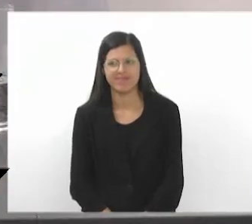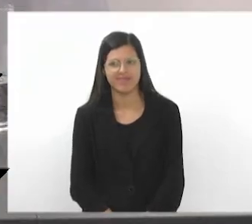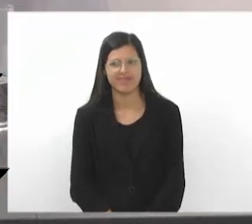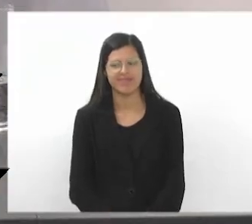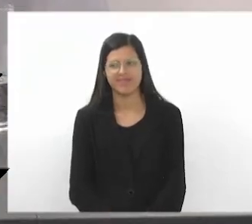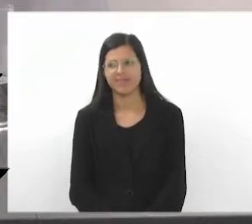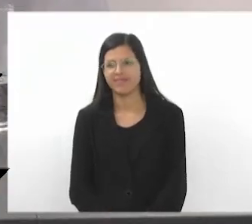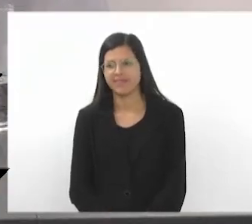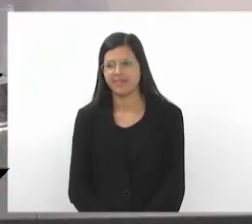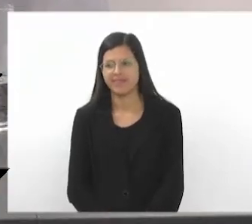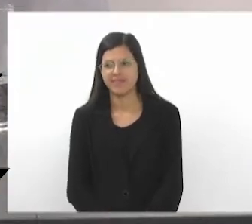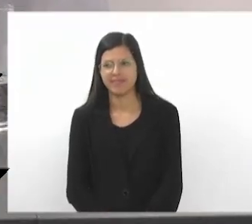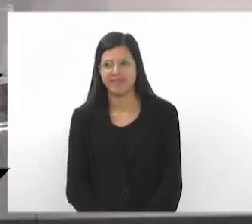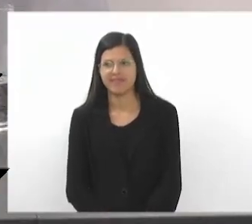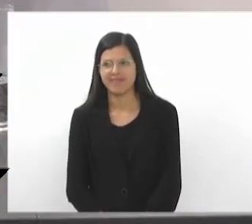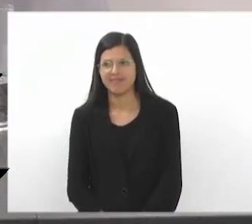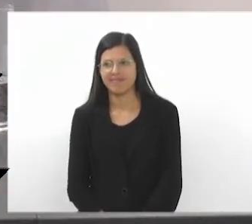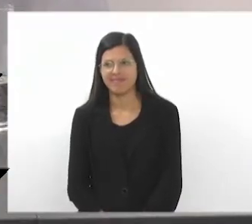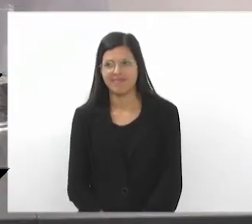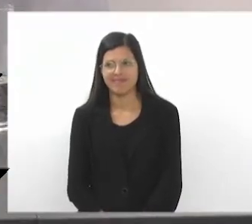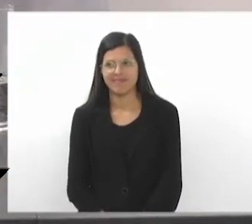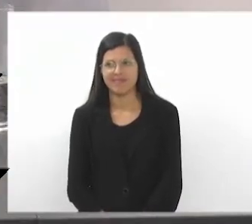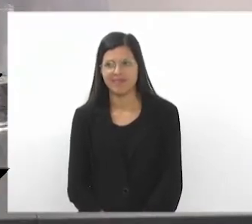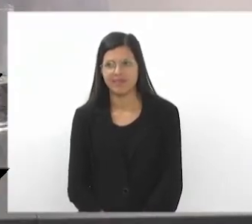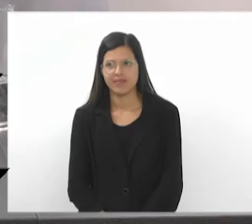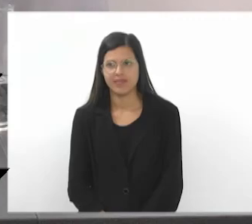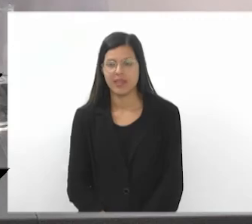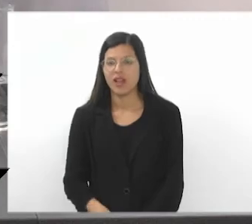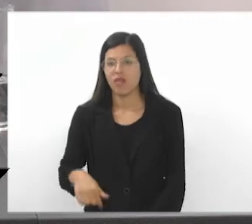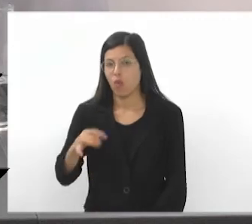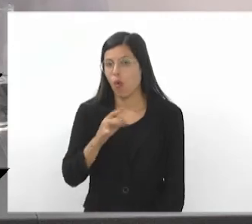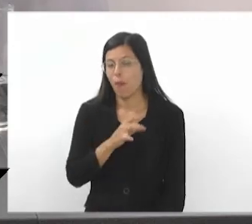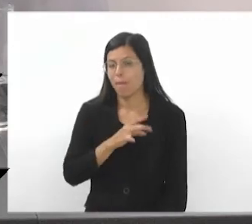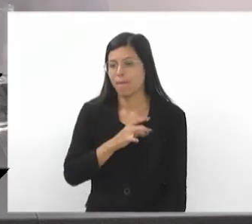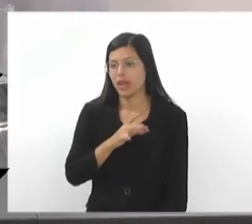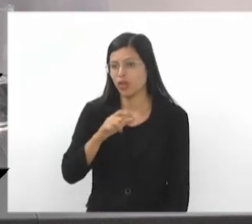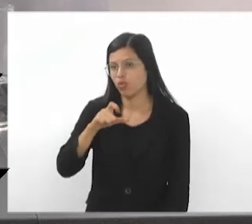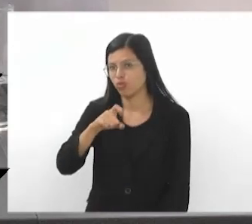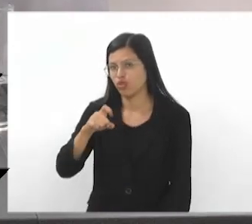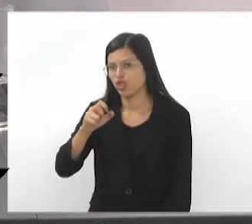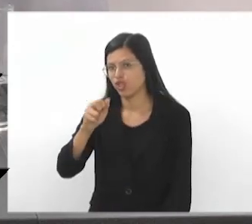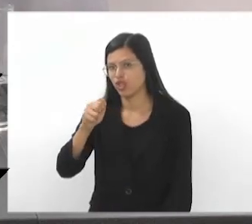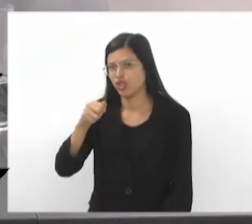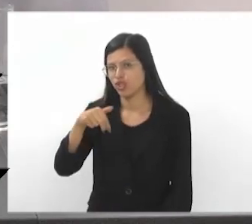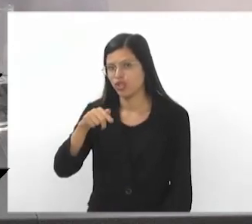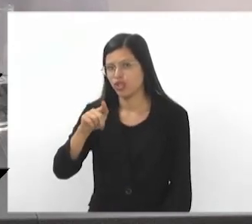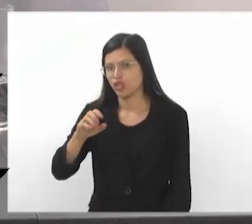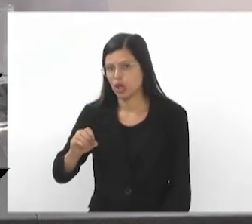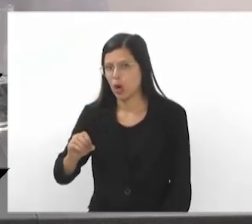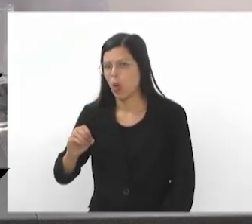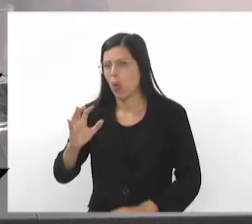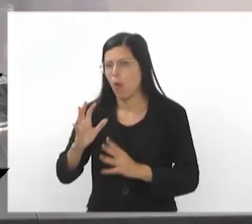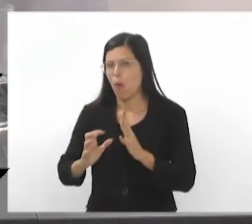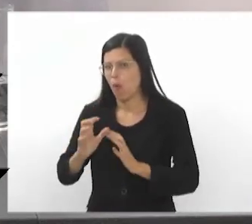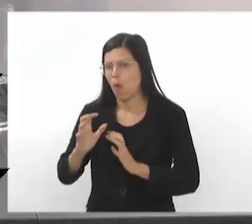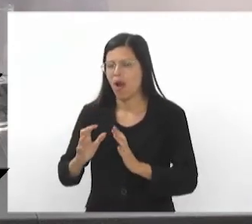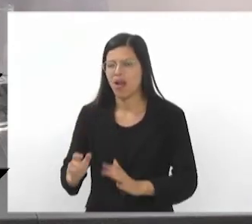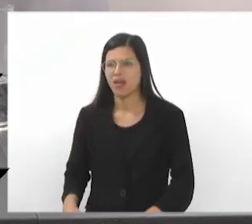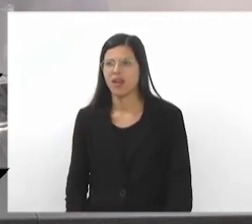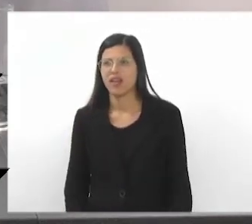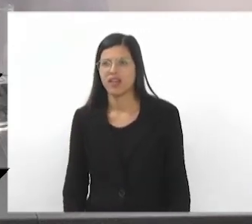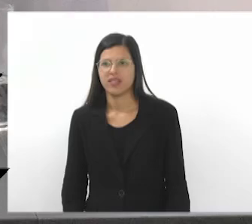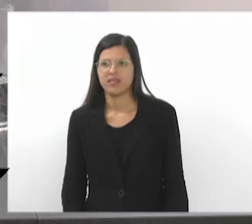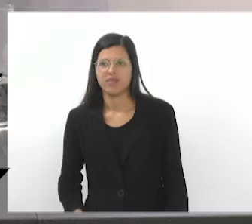receio de Xangô brigar com ele, né? Claro, quem tem juízo... É como se diz na